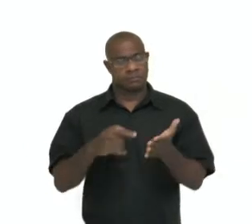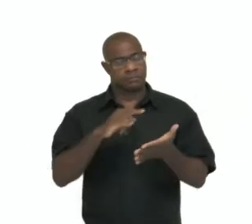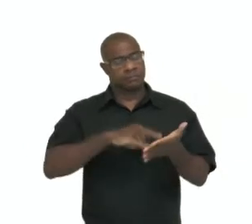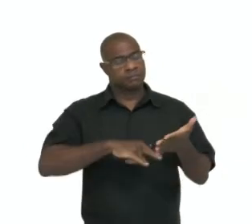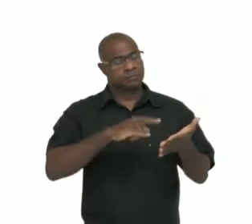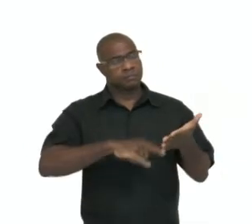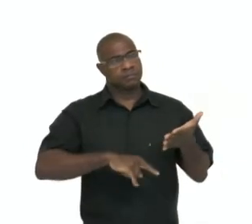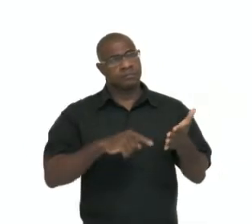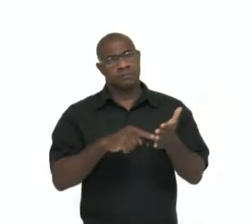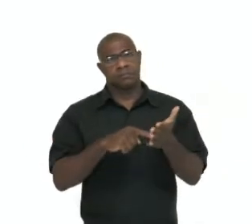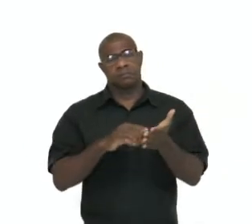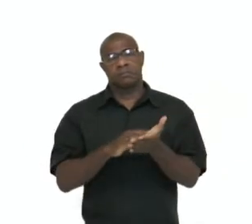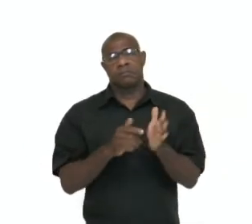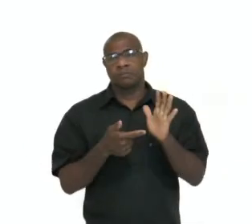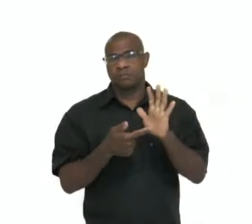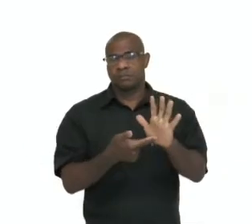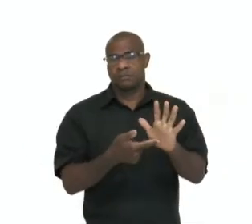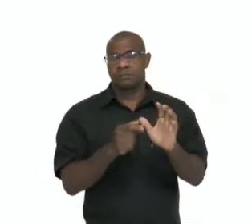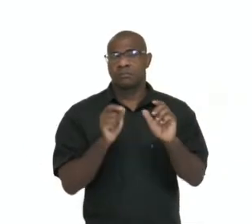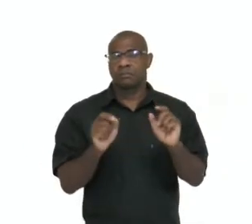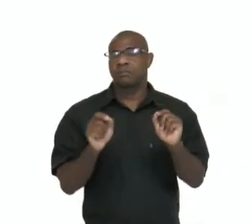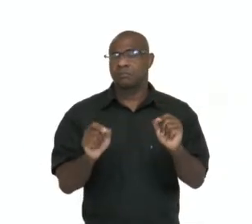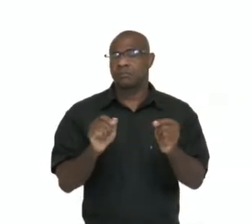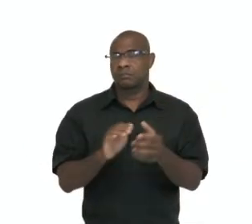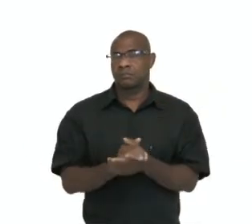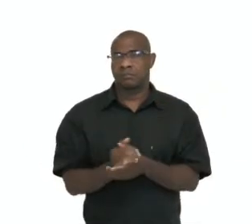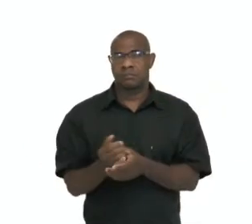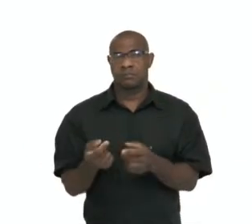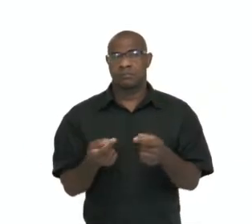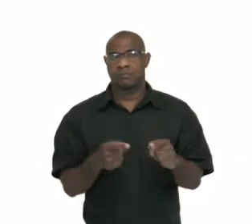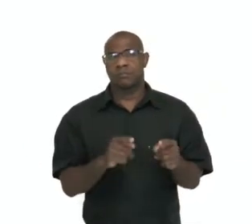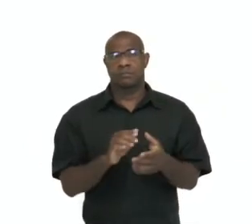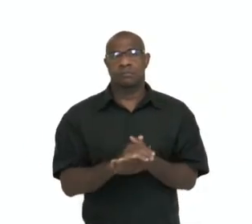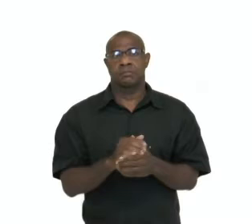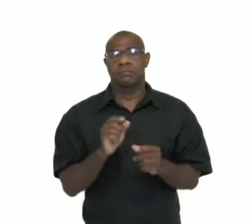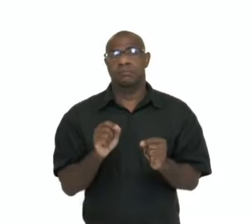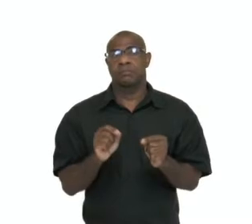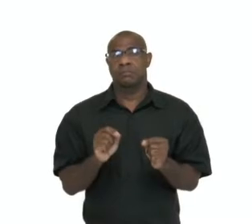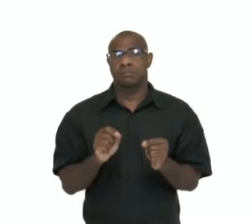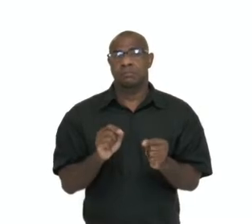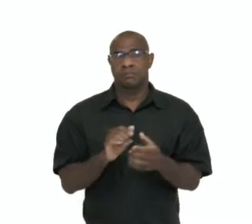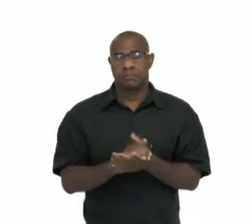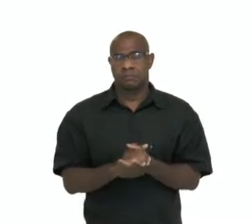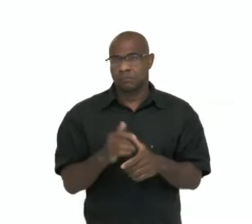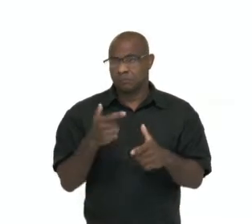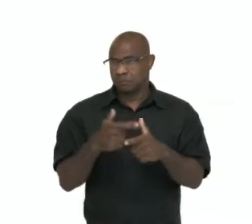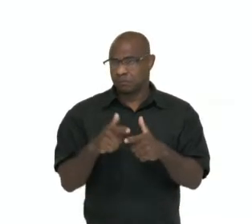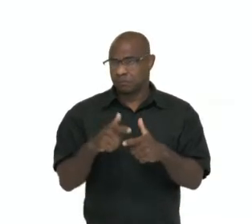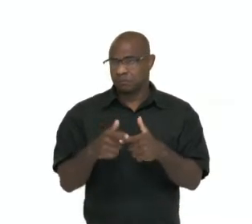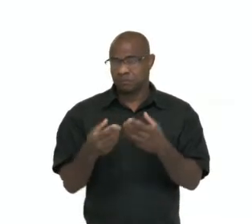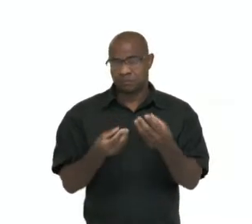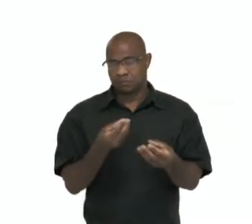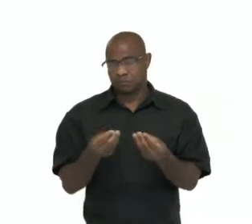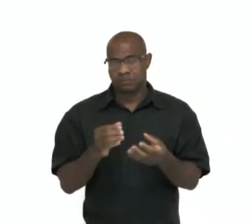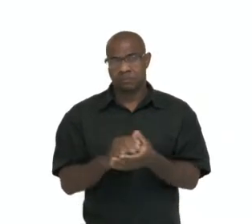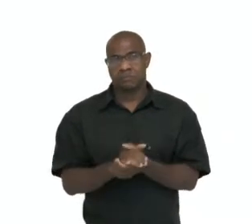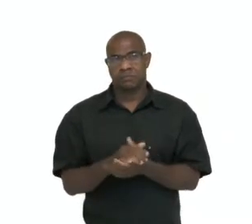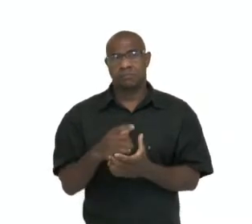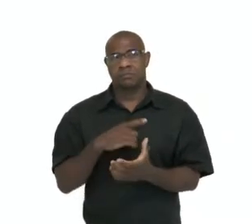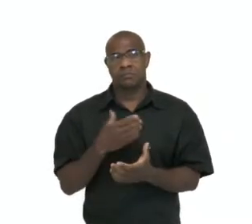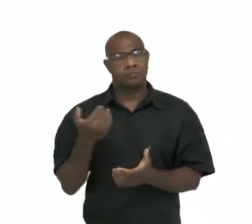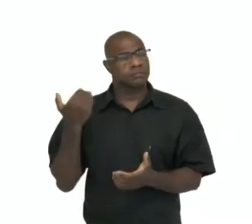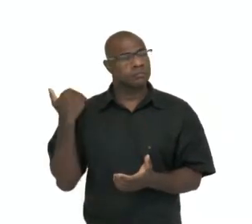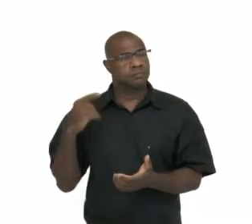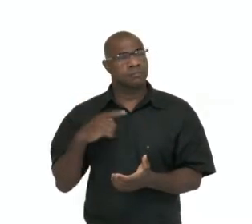devidas precauções contra oftalmia neonatal. Àquela altura, um procedimento de